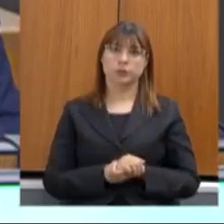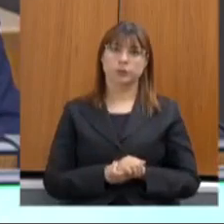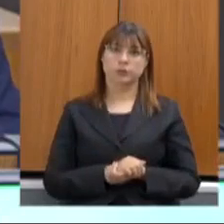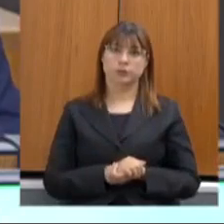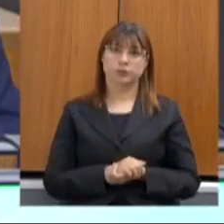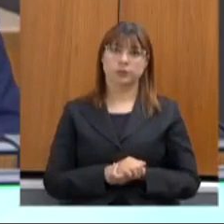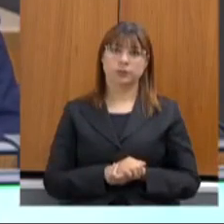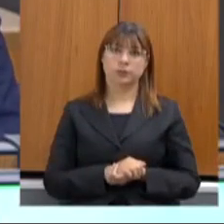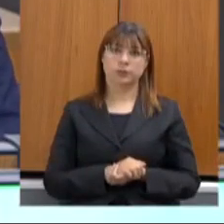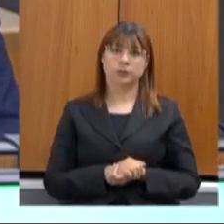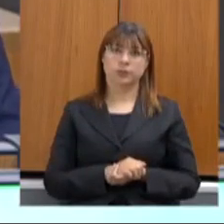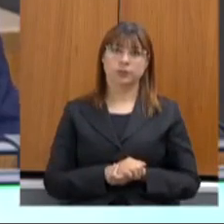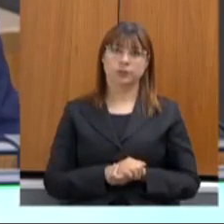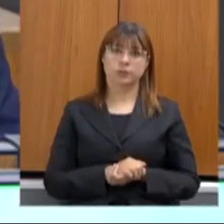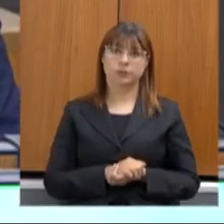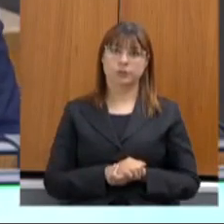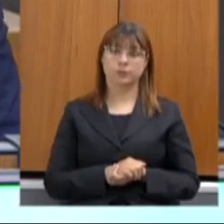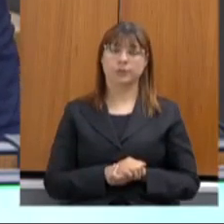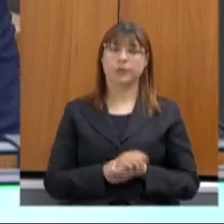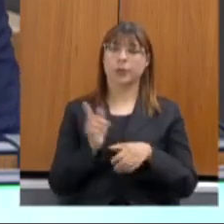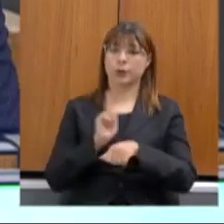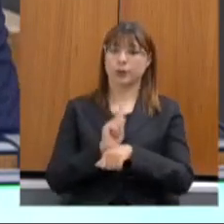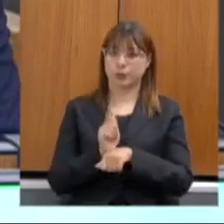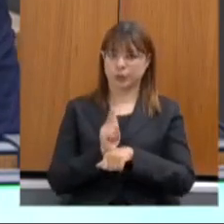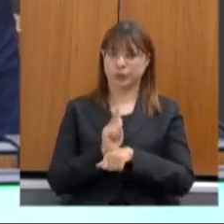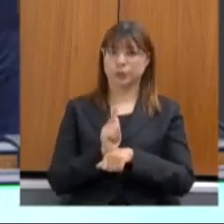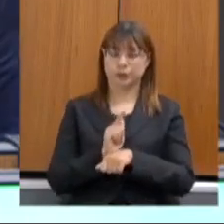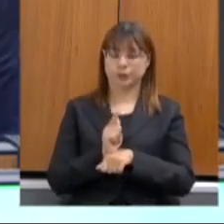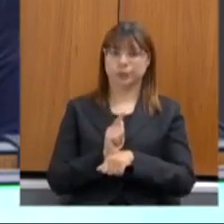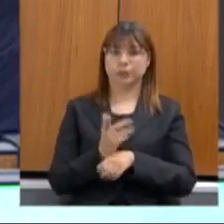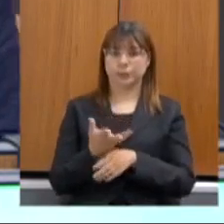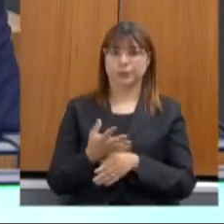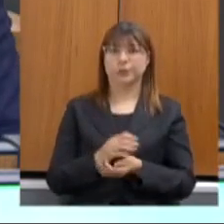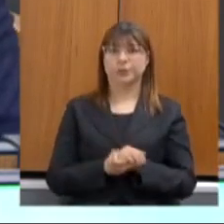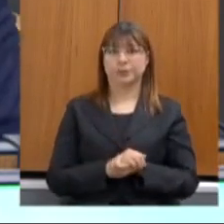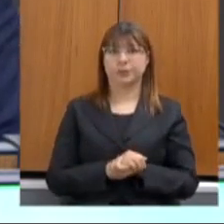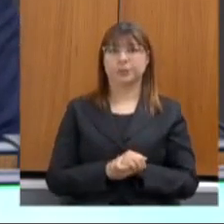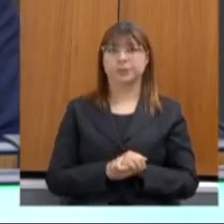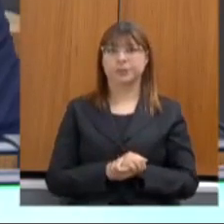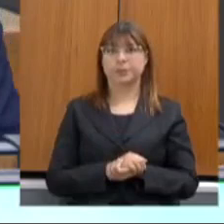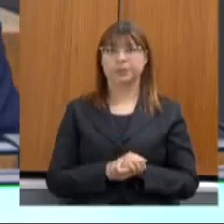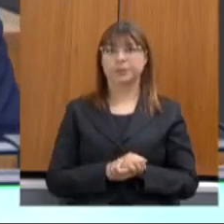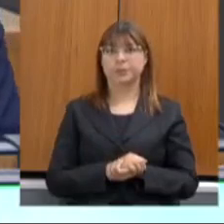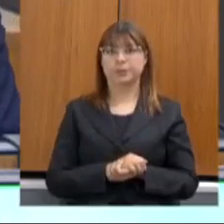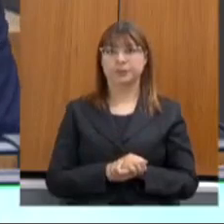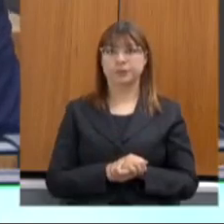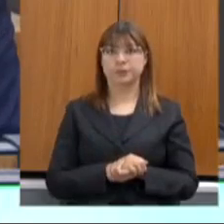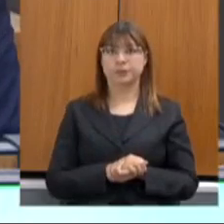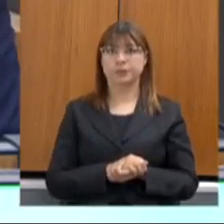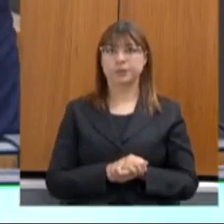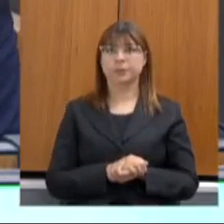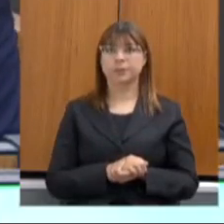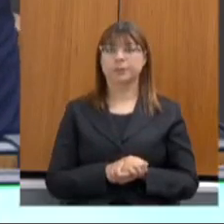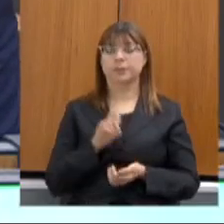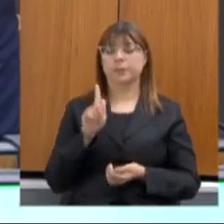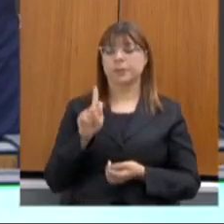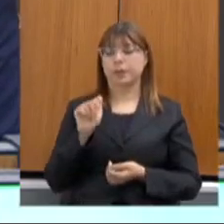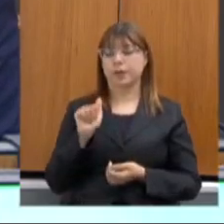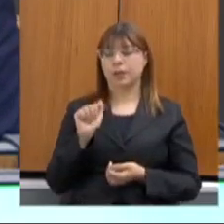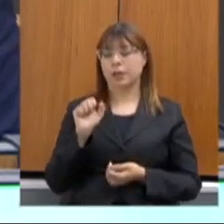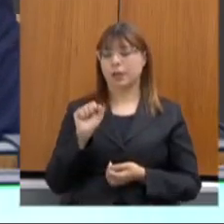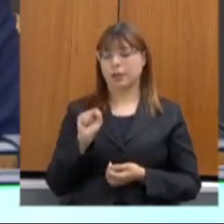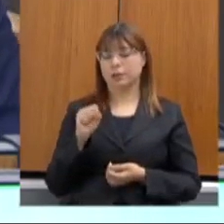nossa a gestão por parte do presidente Beirão pode passar por favor a gasmig